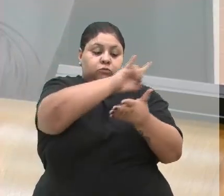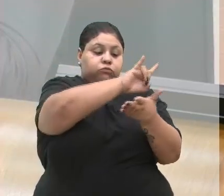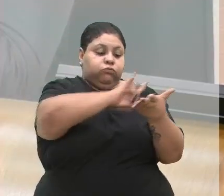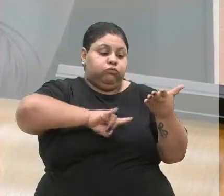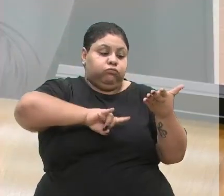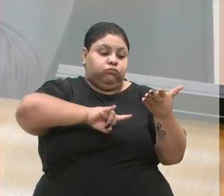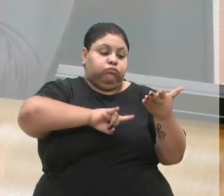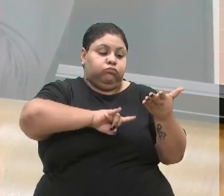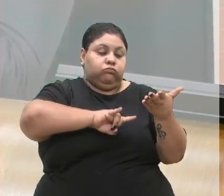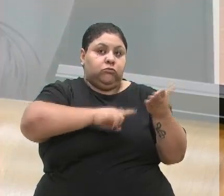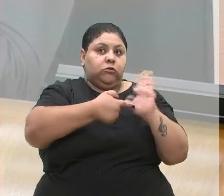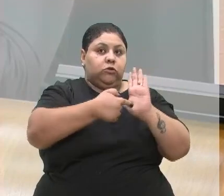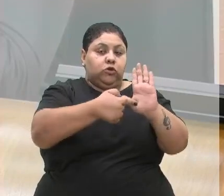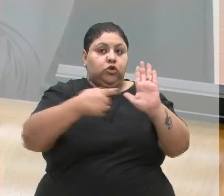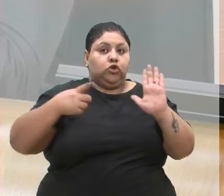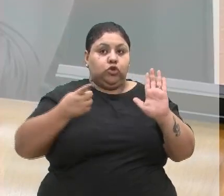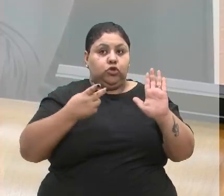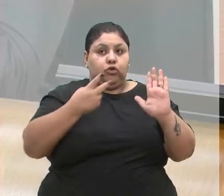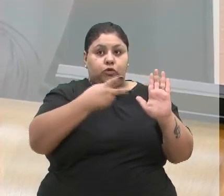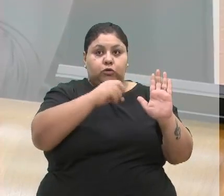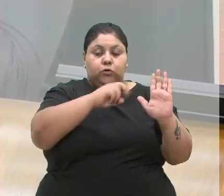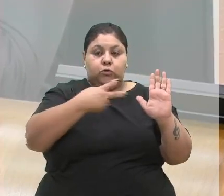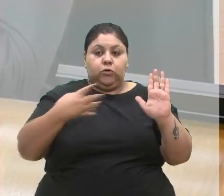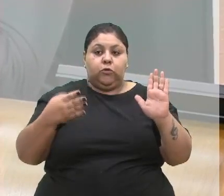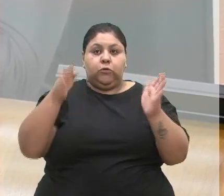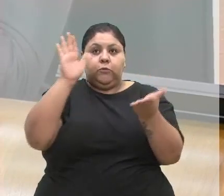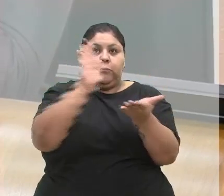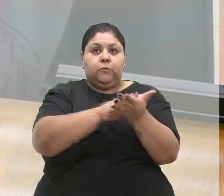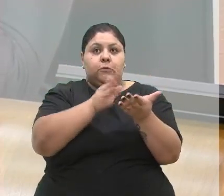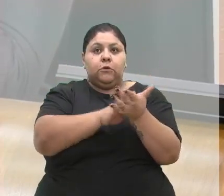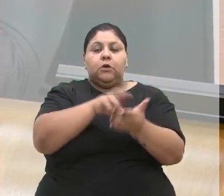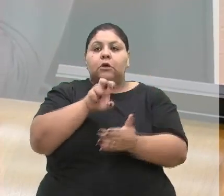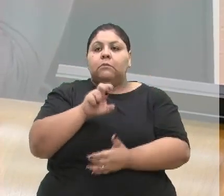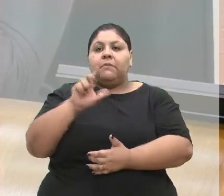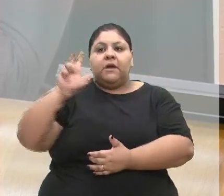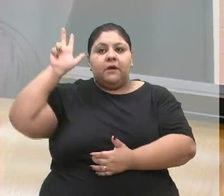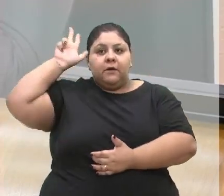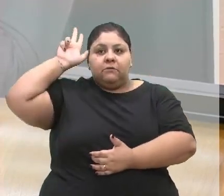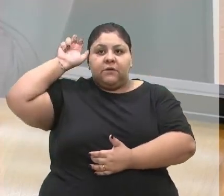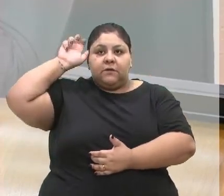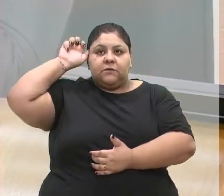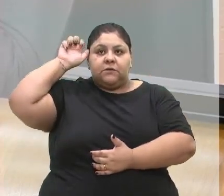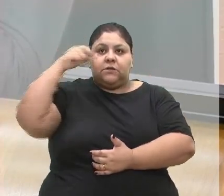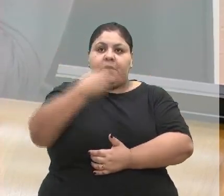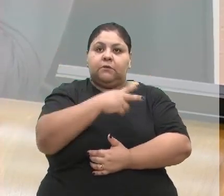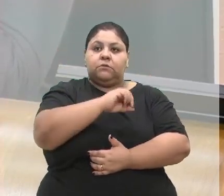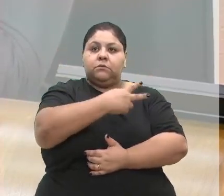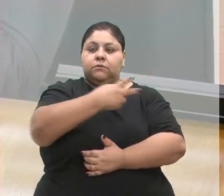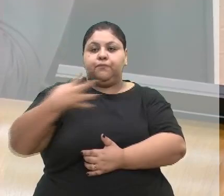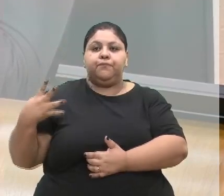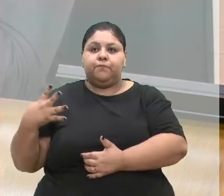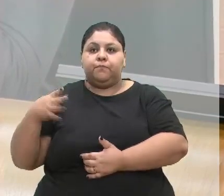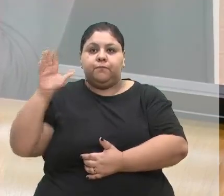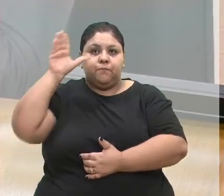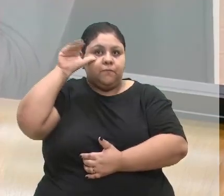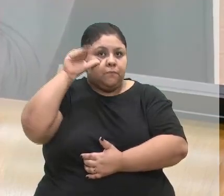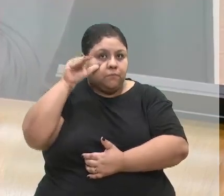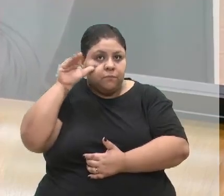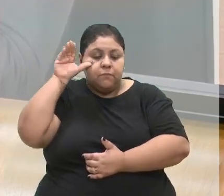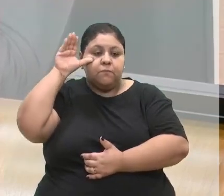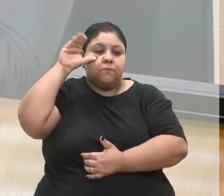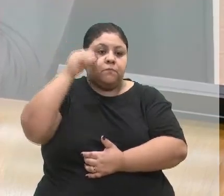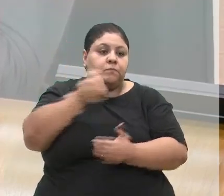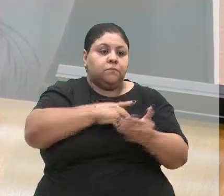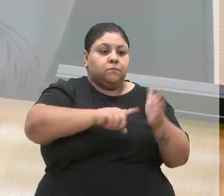requerimento 12/2024, protocolado nesta Casa Legislativa em 5 de abril de 2024 e em observância ao artigo 60 da